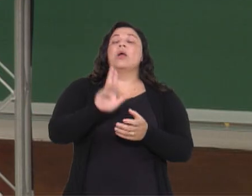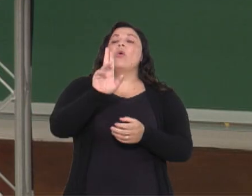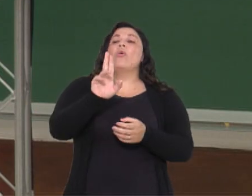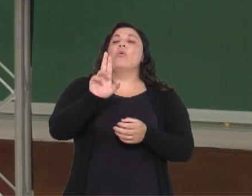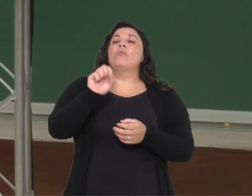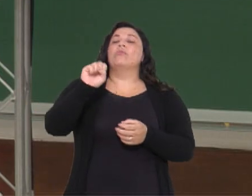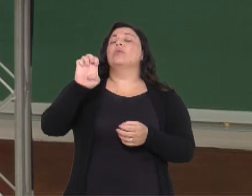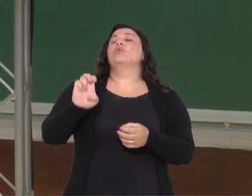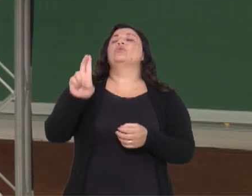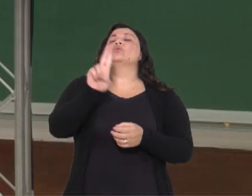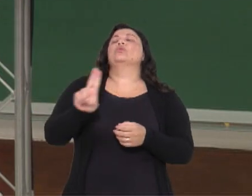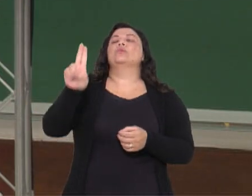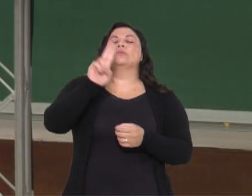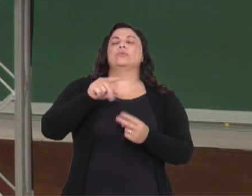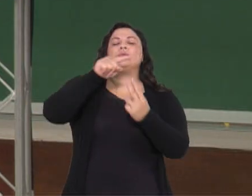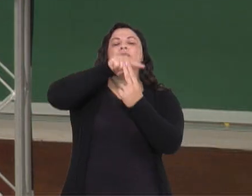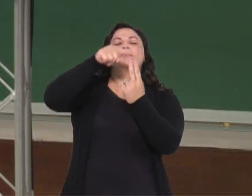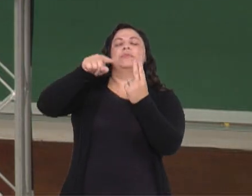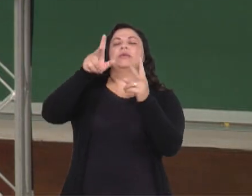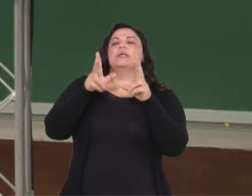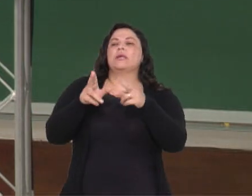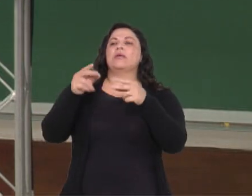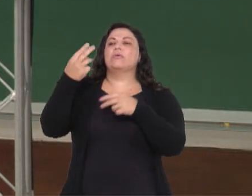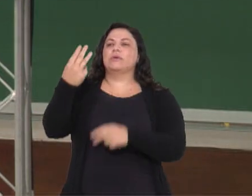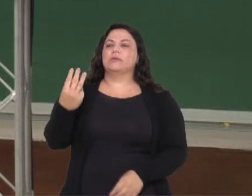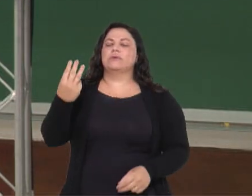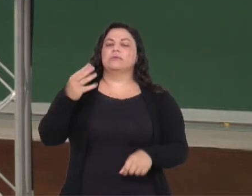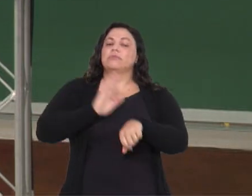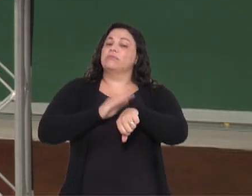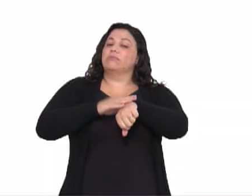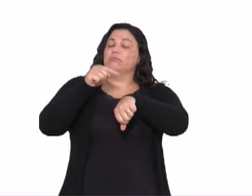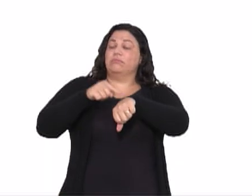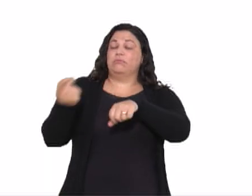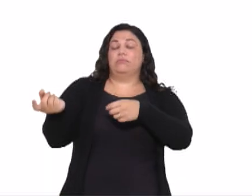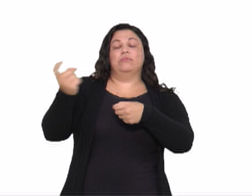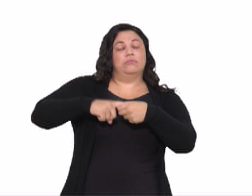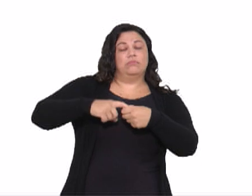Use pi igual a 3. Um tempinho para vocês, eu já volto para corrigir.